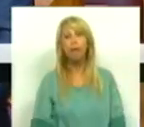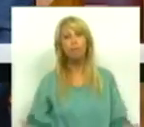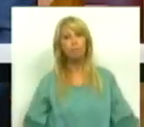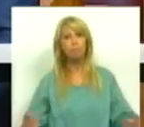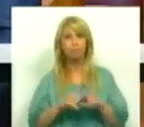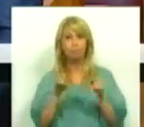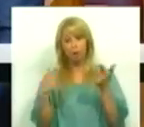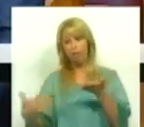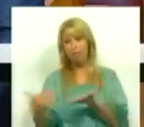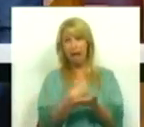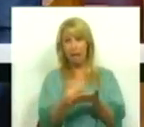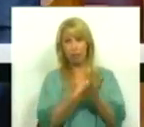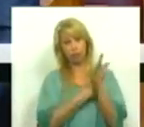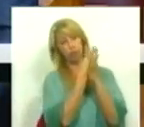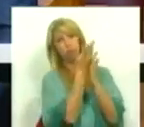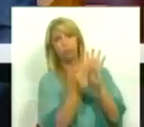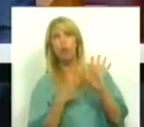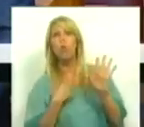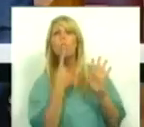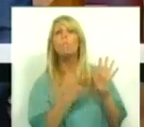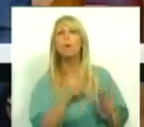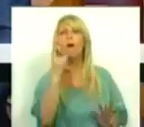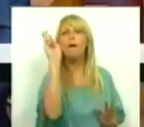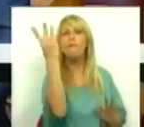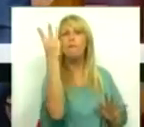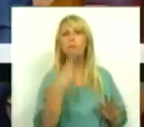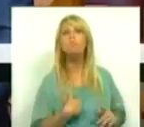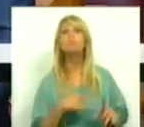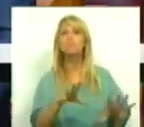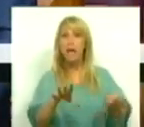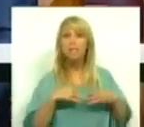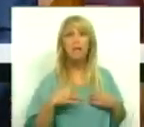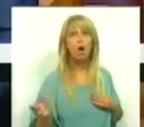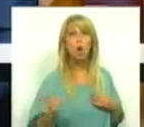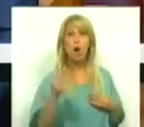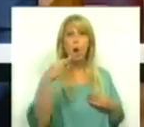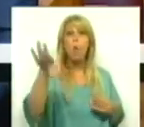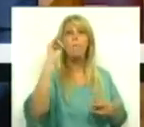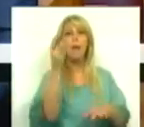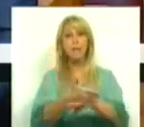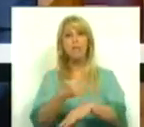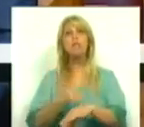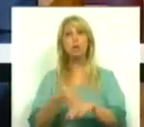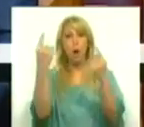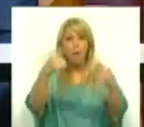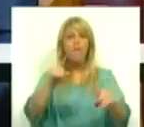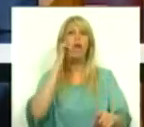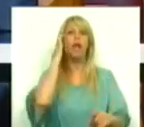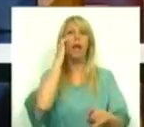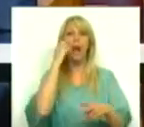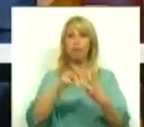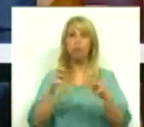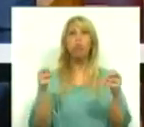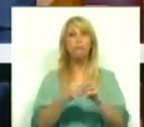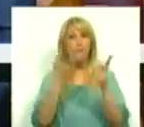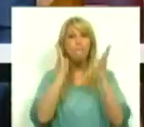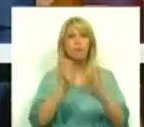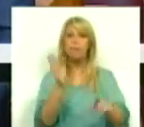dados, tenho três questões para lhe colocar. Reconhece ou não o Partido Socialista que o setor vive graves problemas e carece de uma